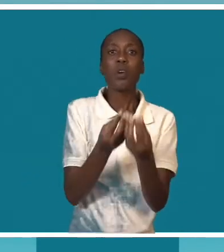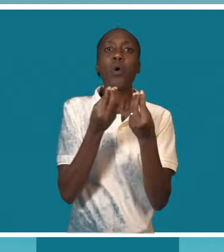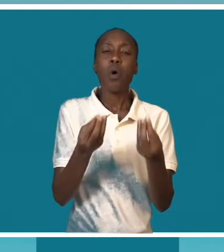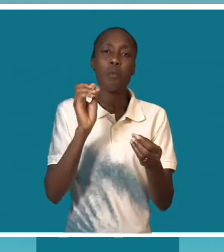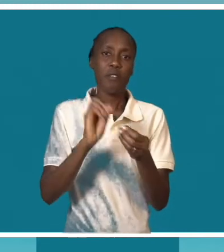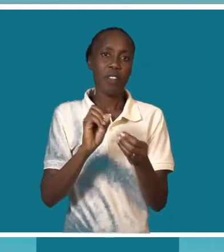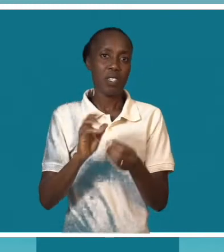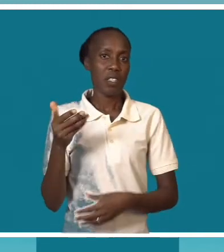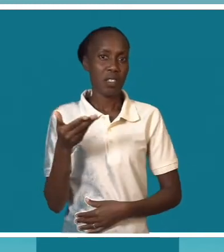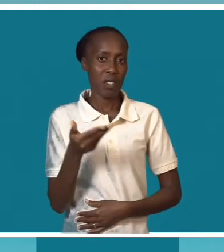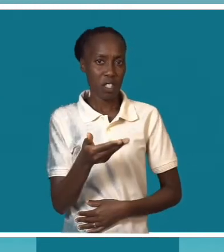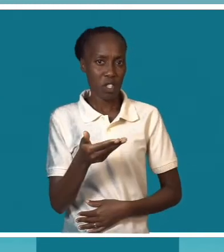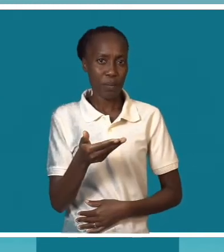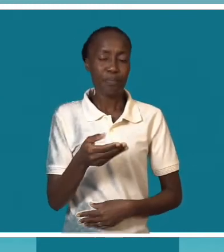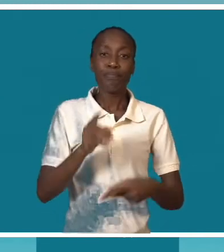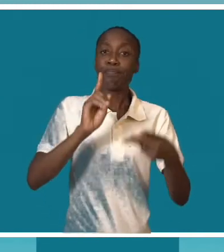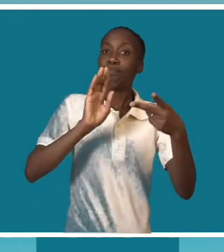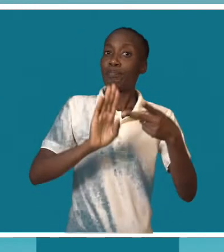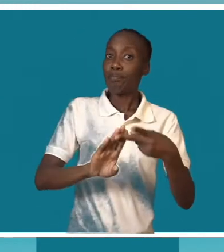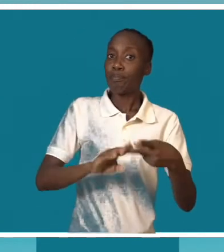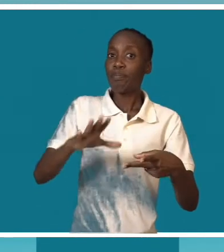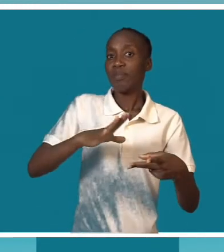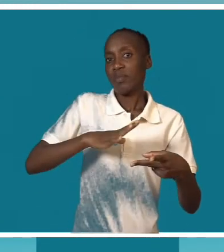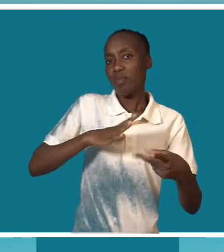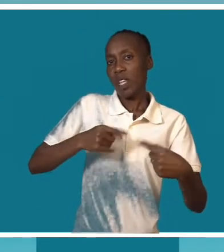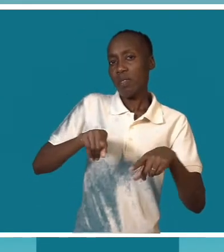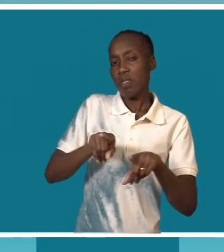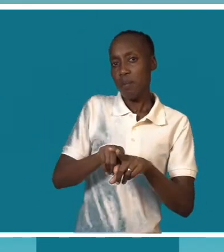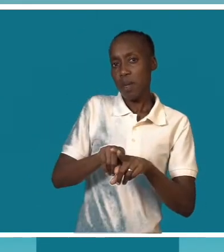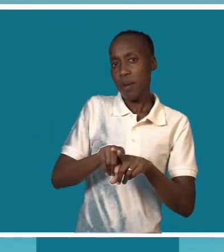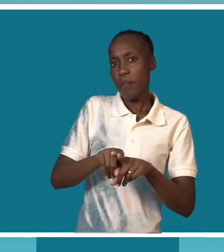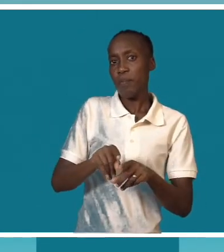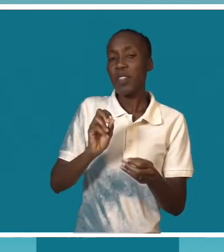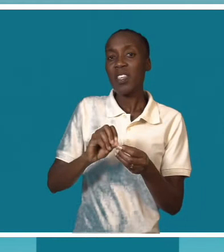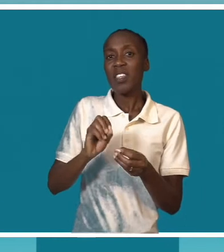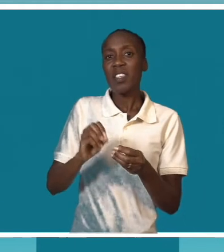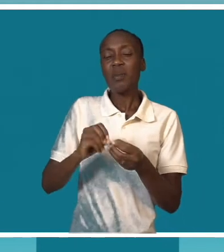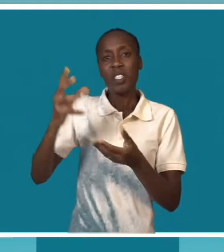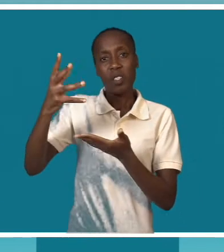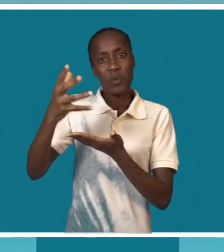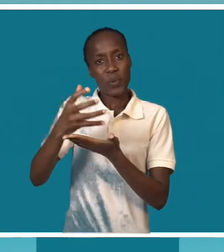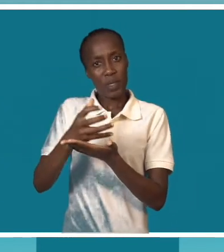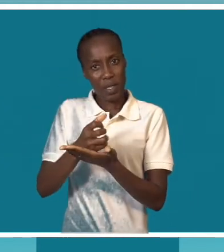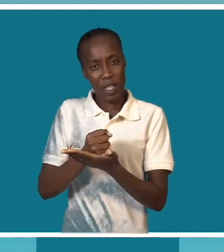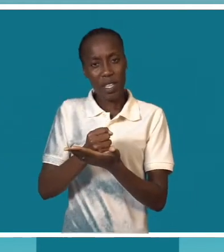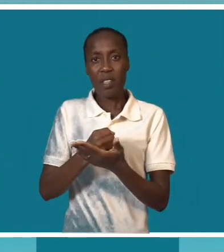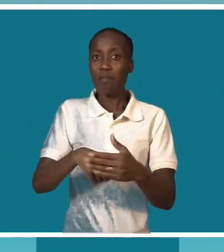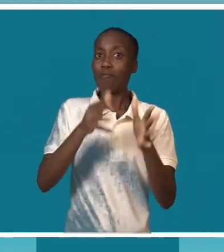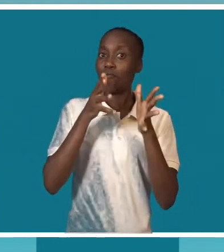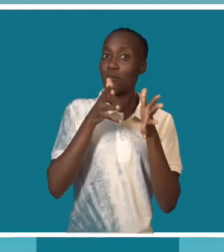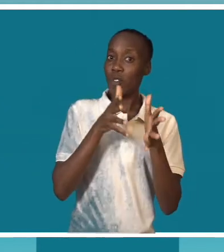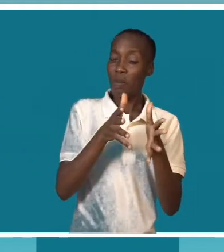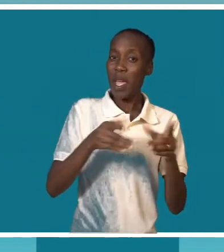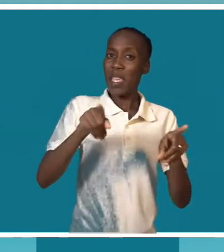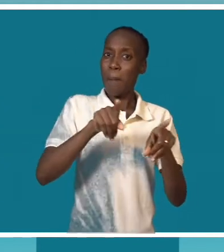por um lado. Mas, por outro lado, temos que encontrar mecanismos que, mesmo na via pública,